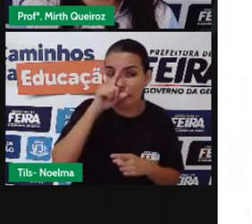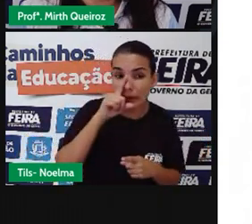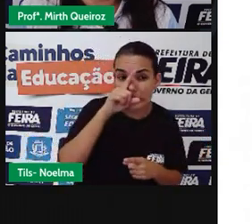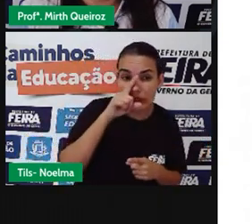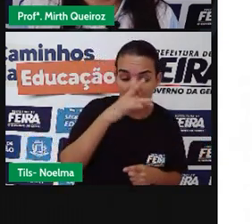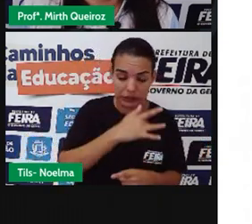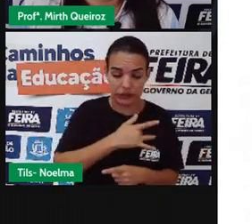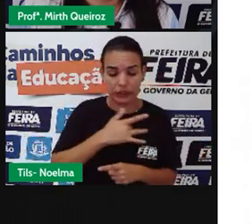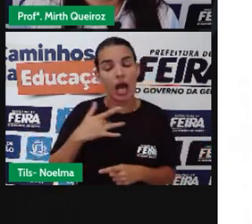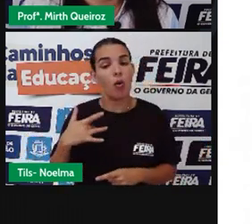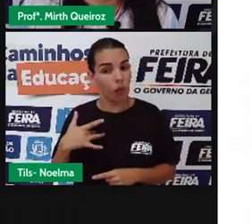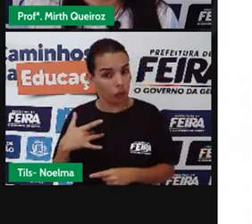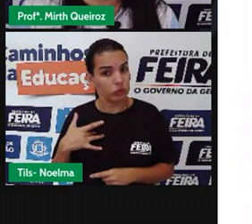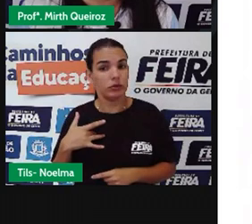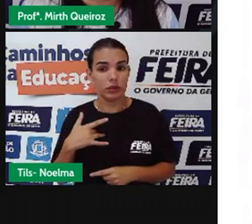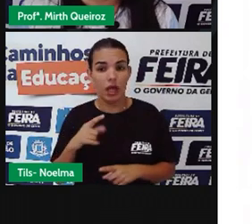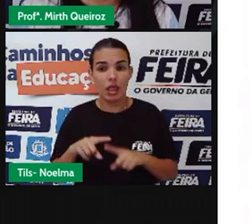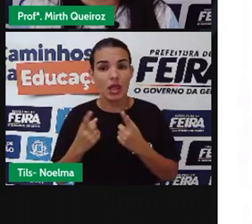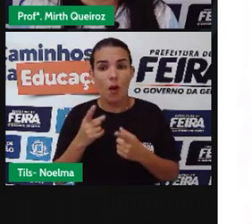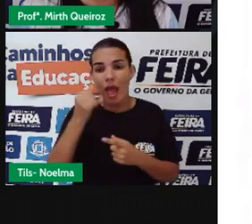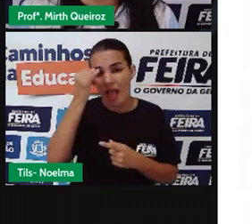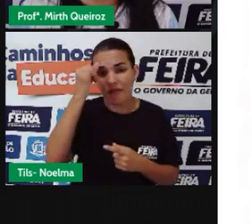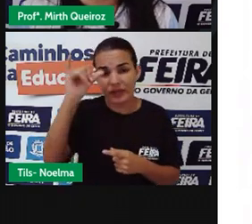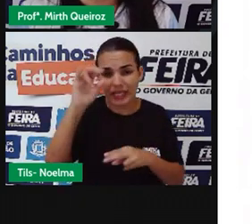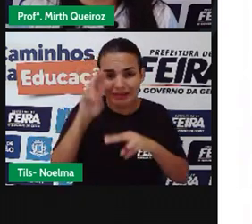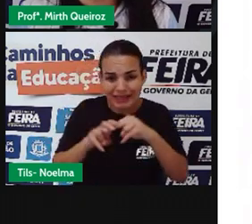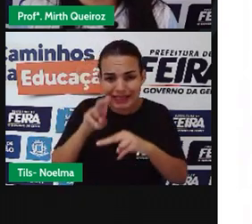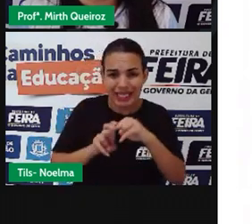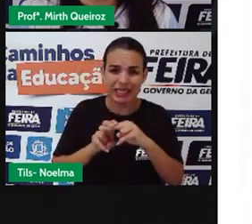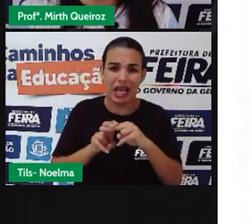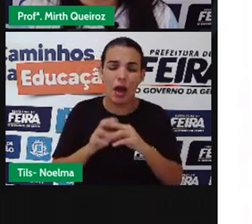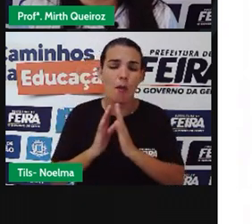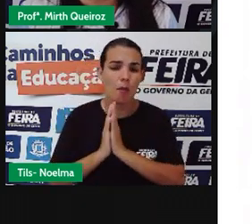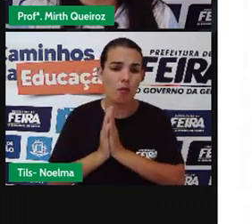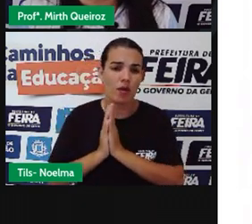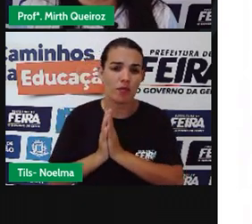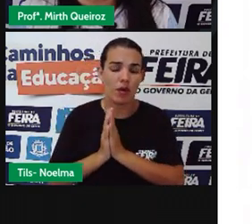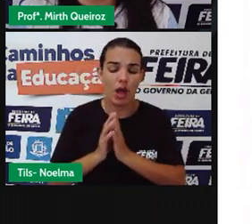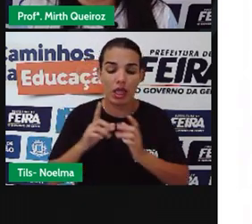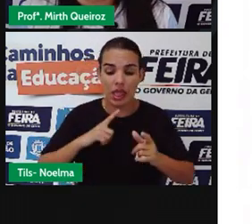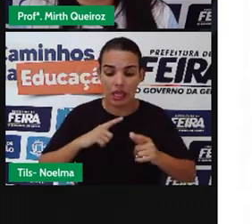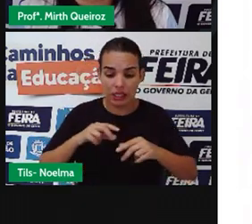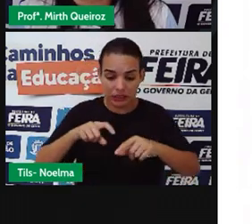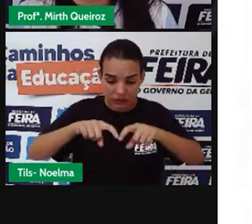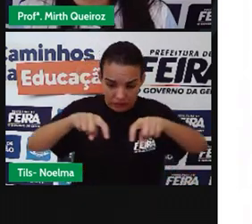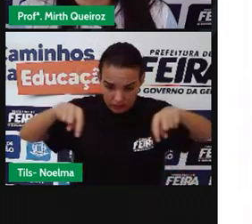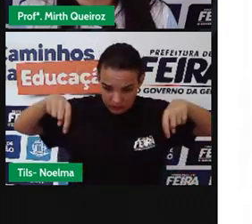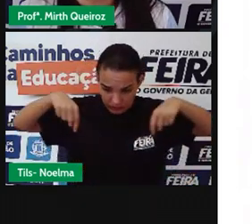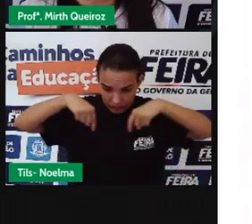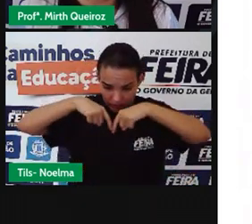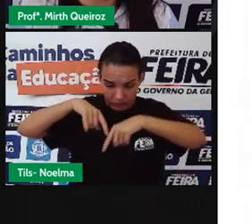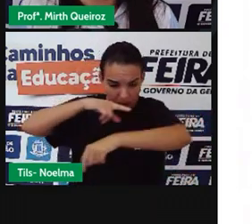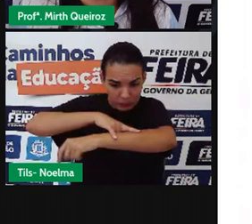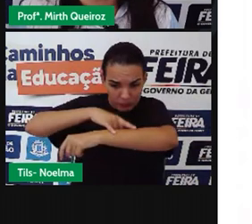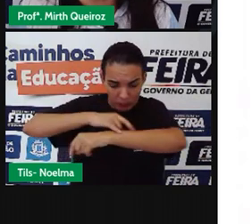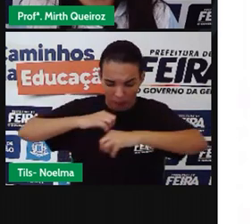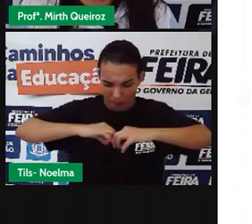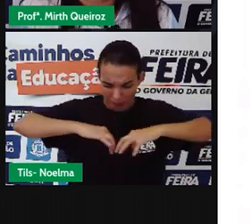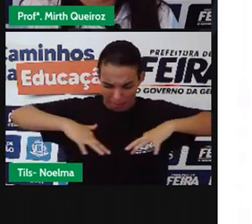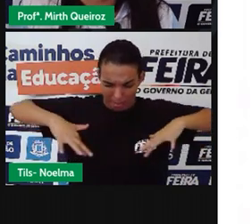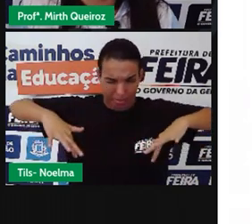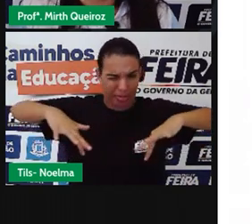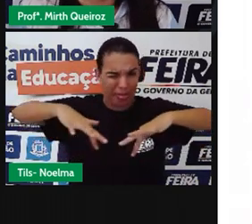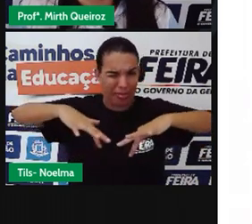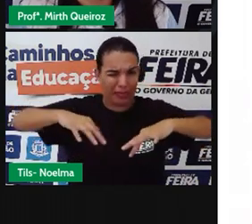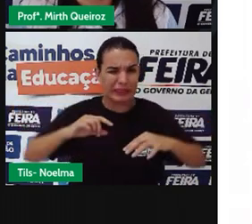para que muitas vezes assim cutículas de urina elas ficam espalhadas e é anti-higiênico a gente a gente fez